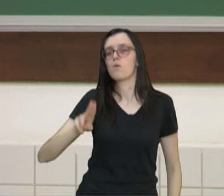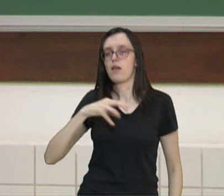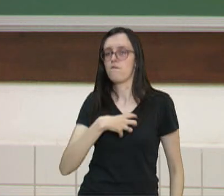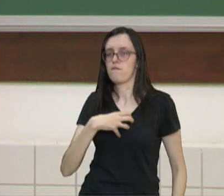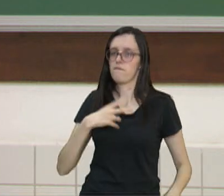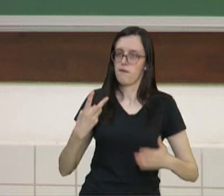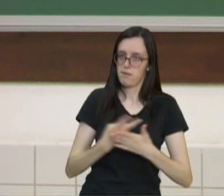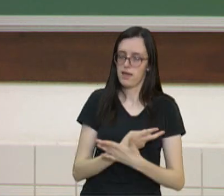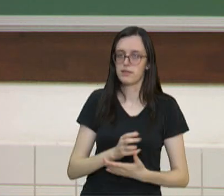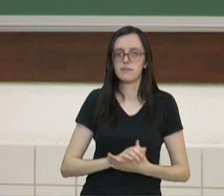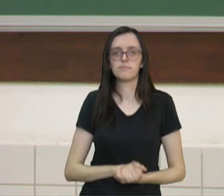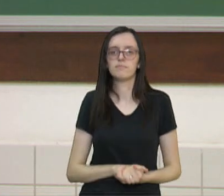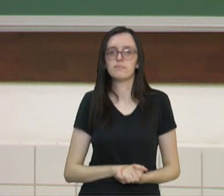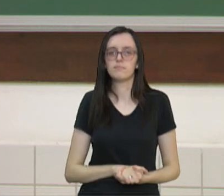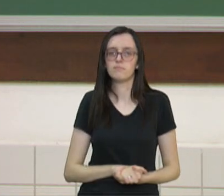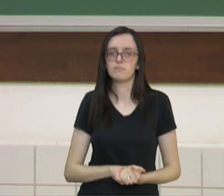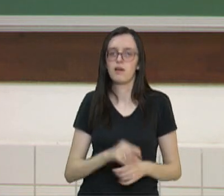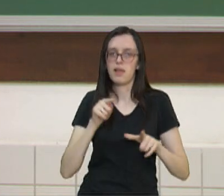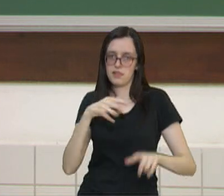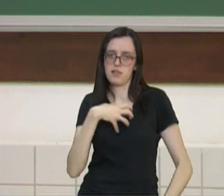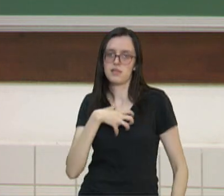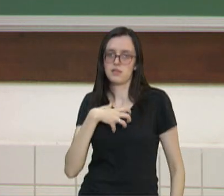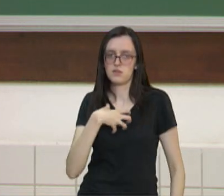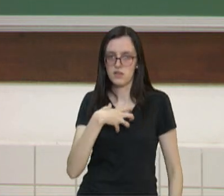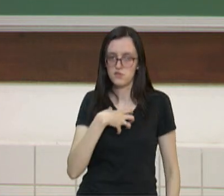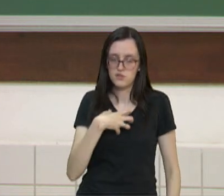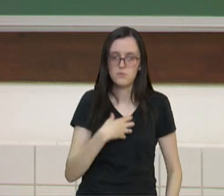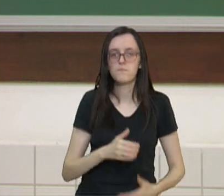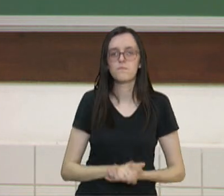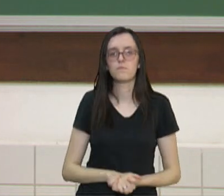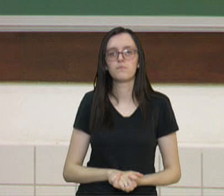errada. Nesse sentido de a gente